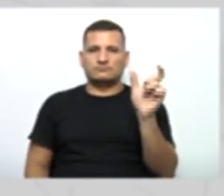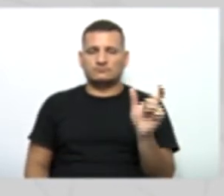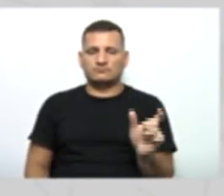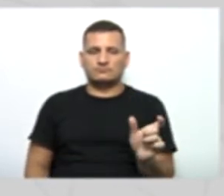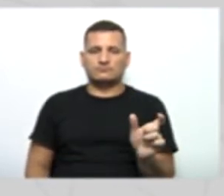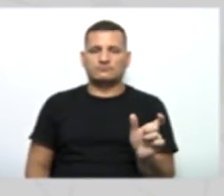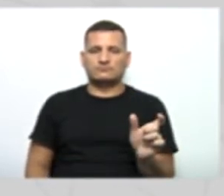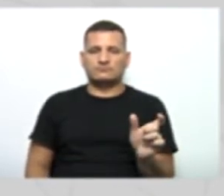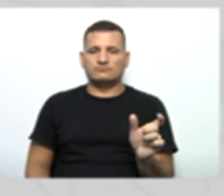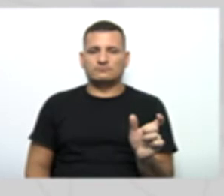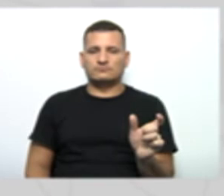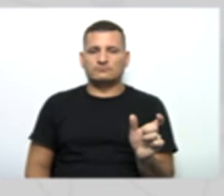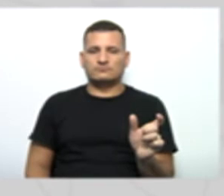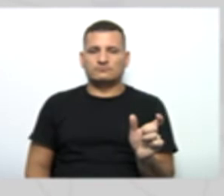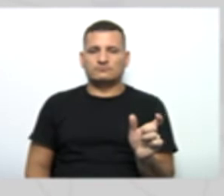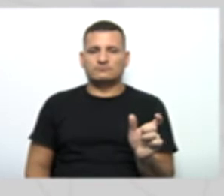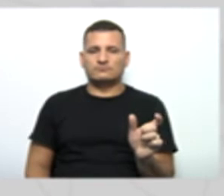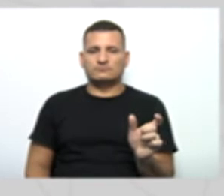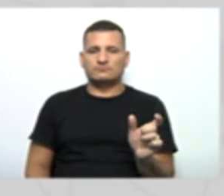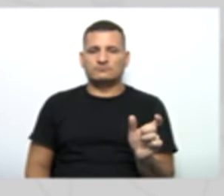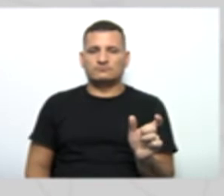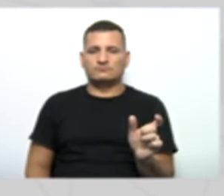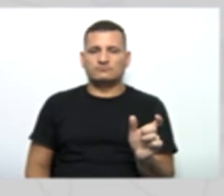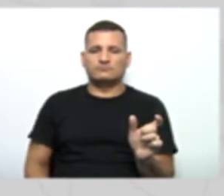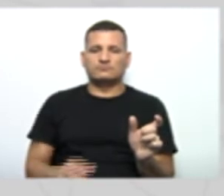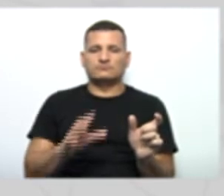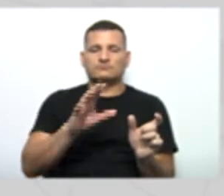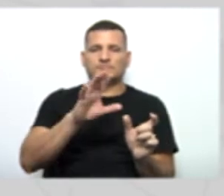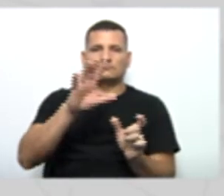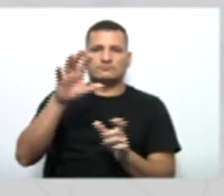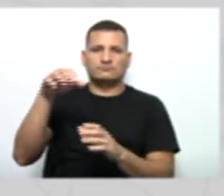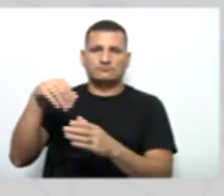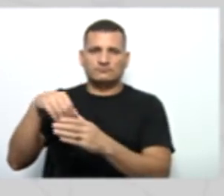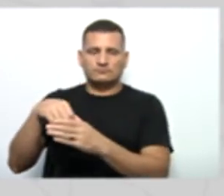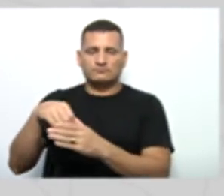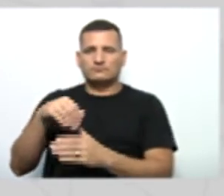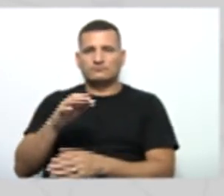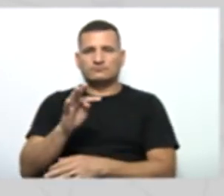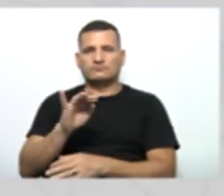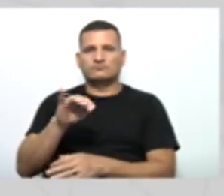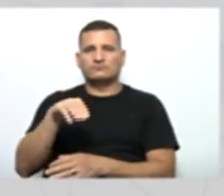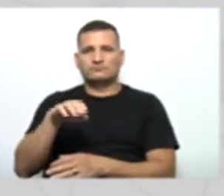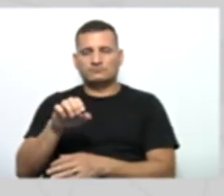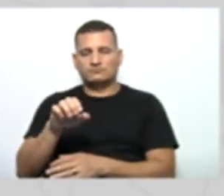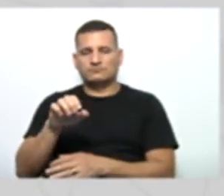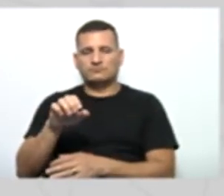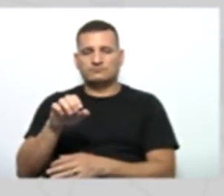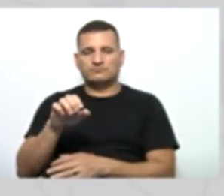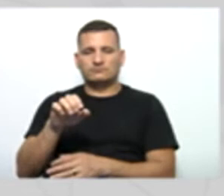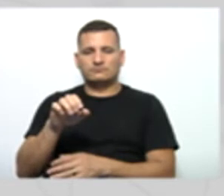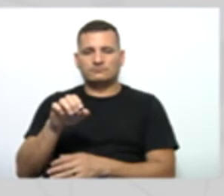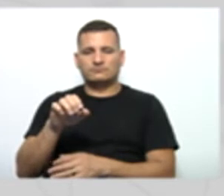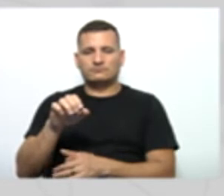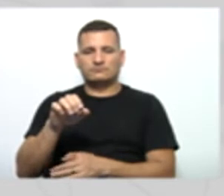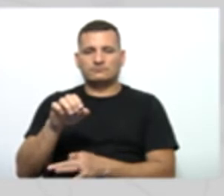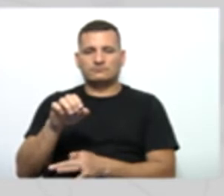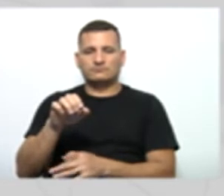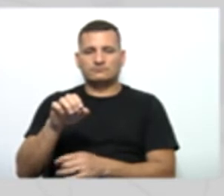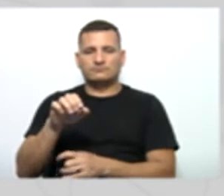Faz o quê? Parte de um time. Olha aí, ó. O posicionamento da